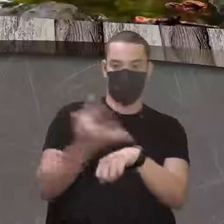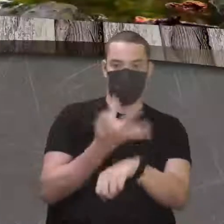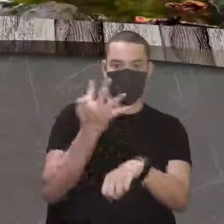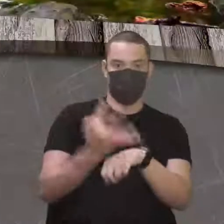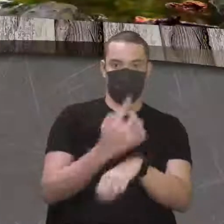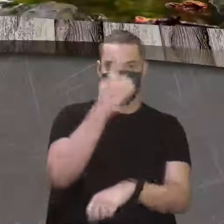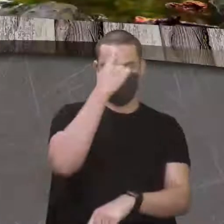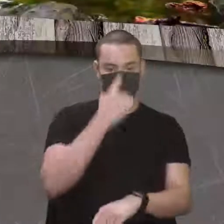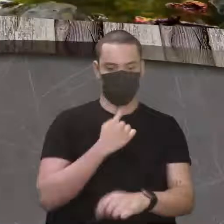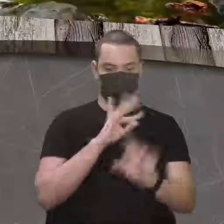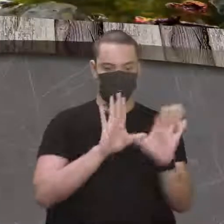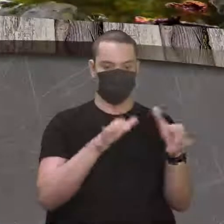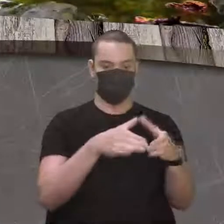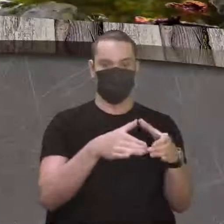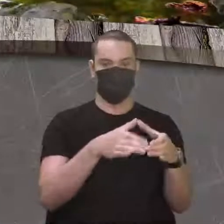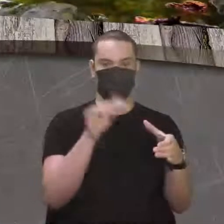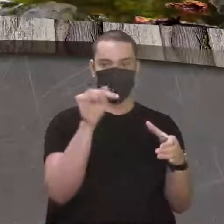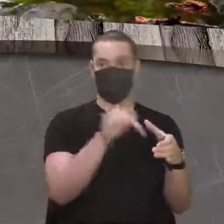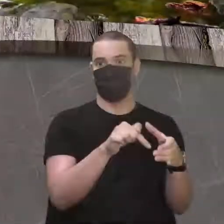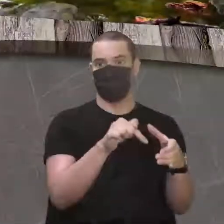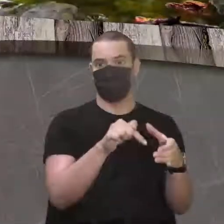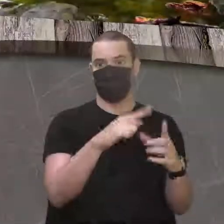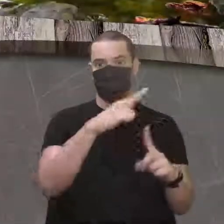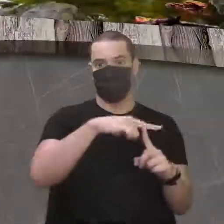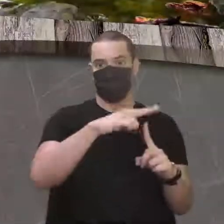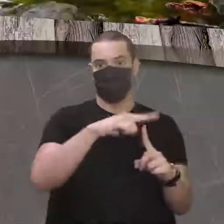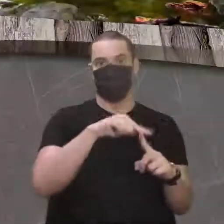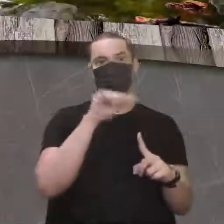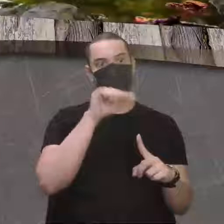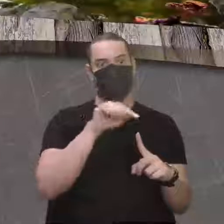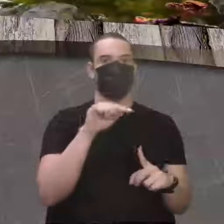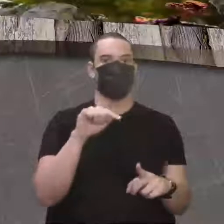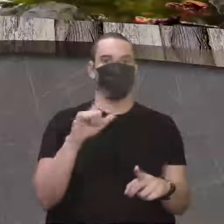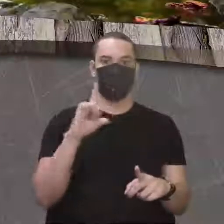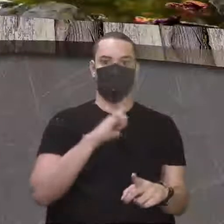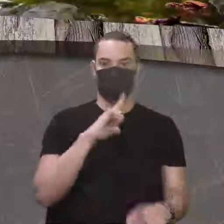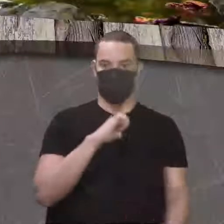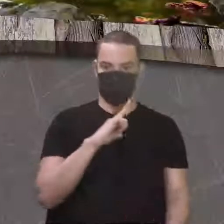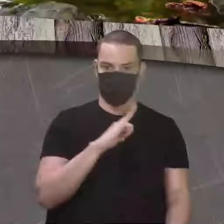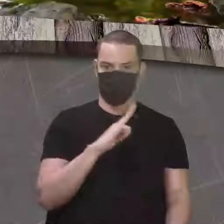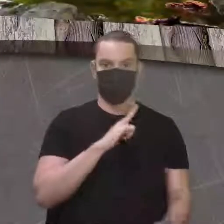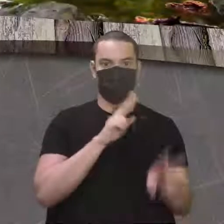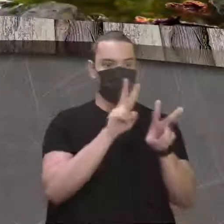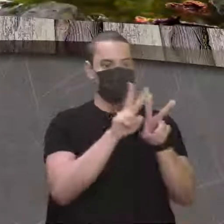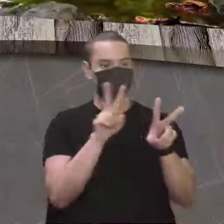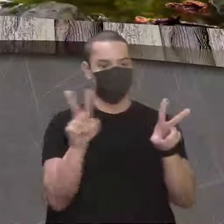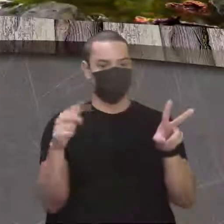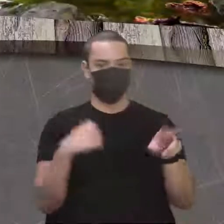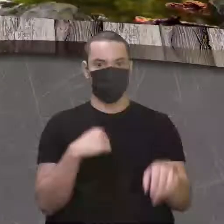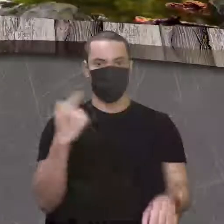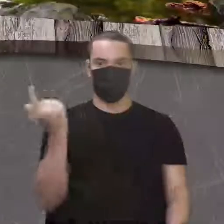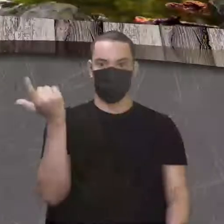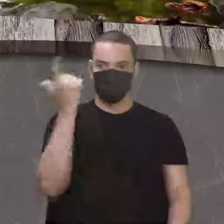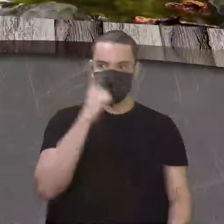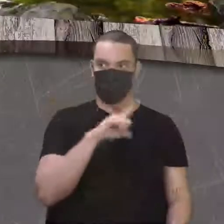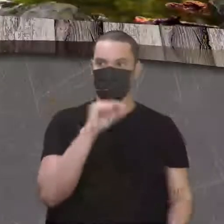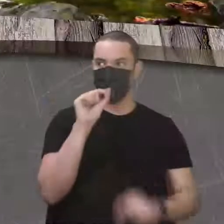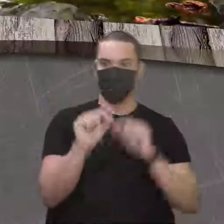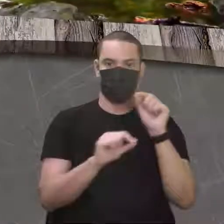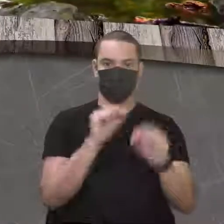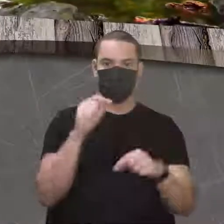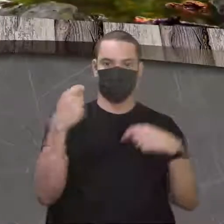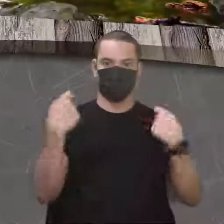outra espécie. Aí está a questão. Eu tenho o sequenciamento, eu consigo extrair o que eu